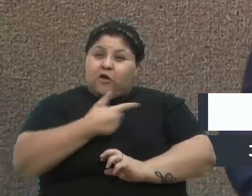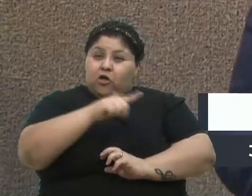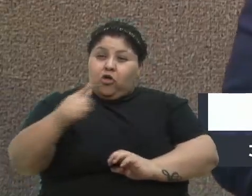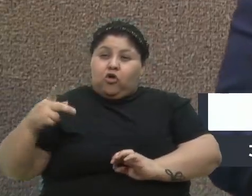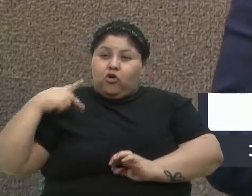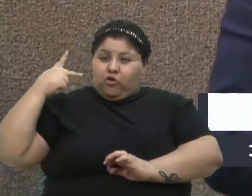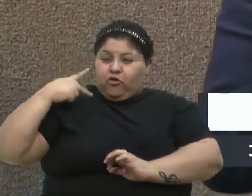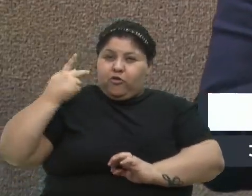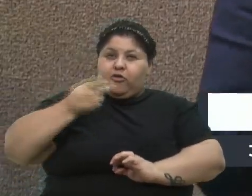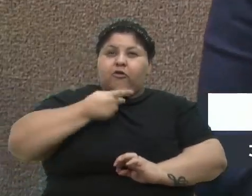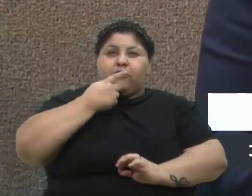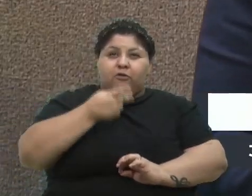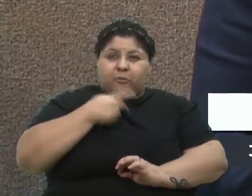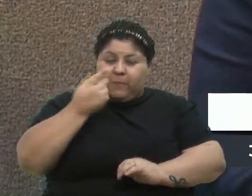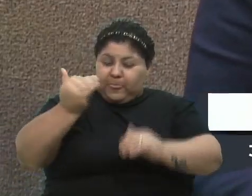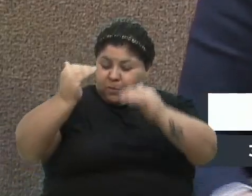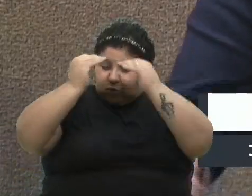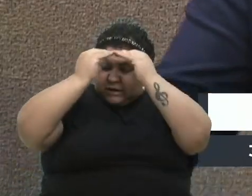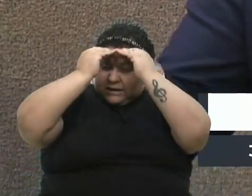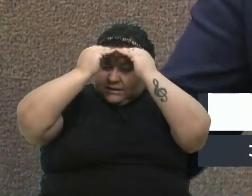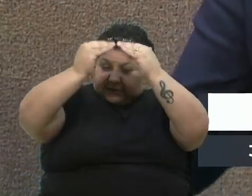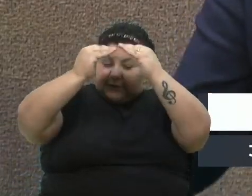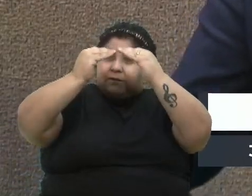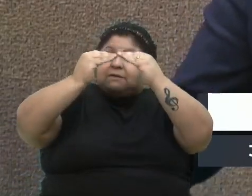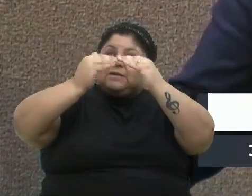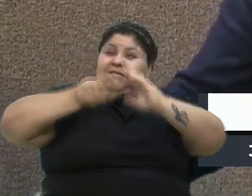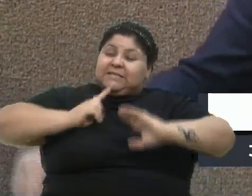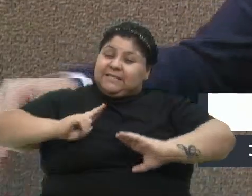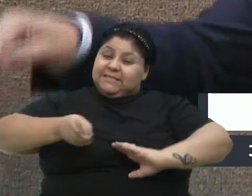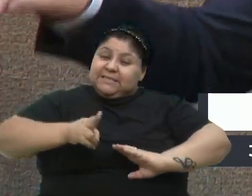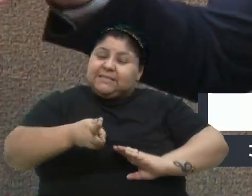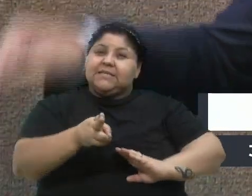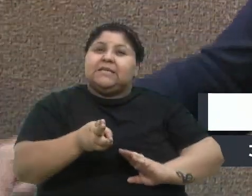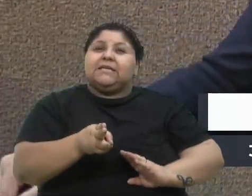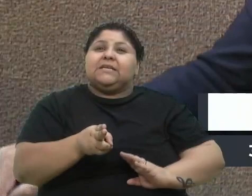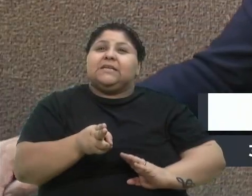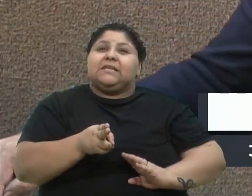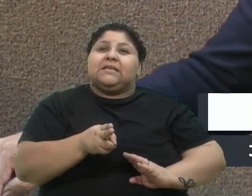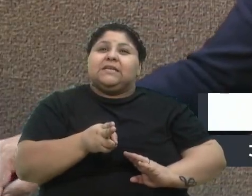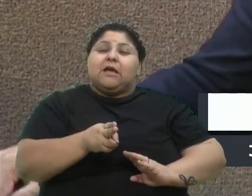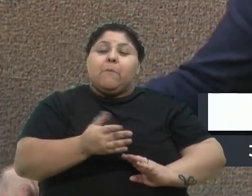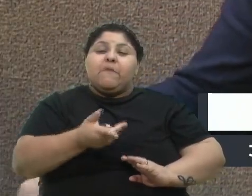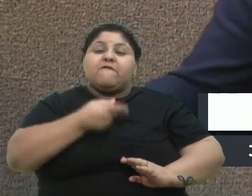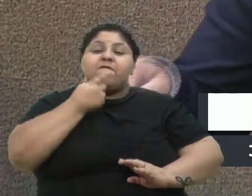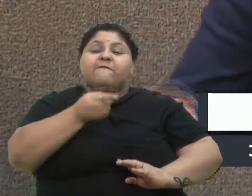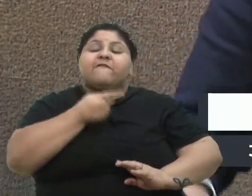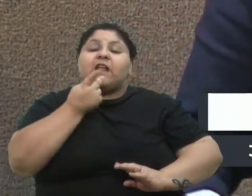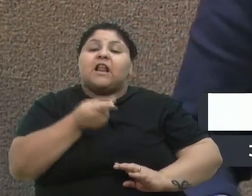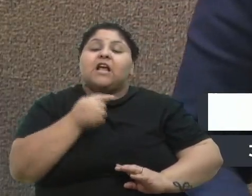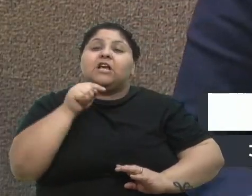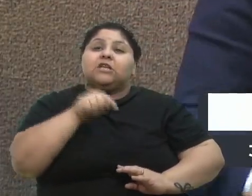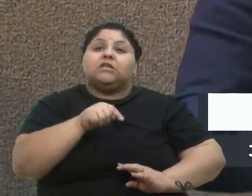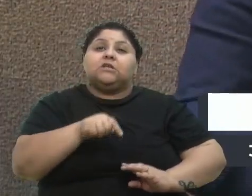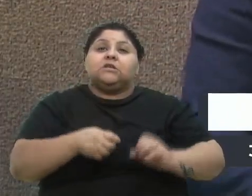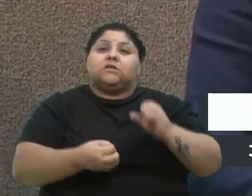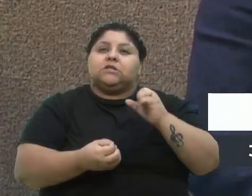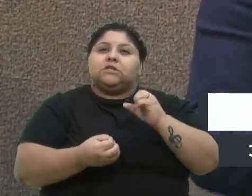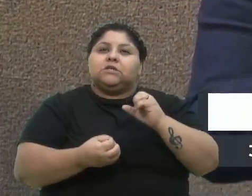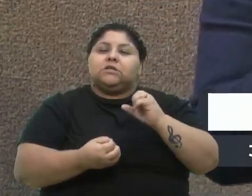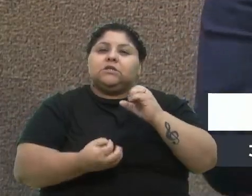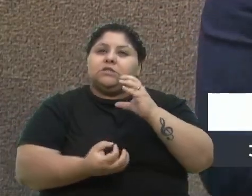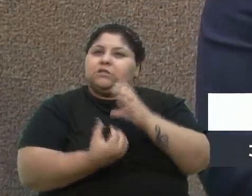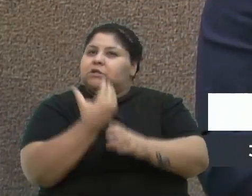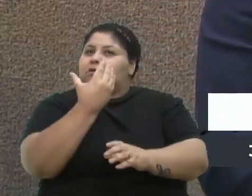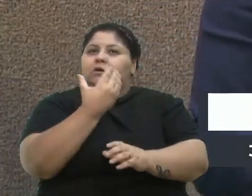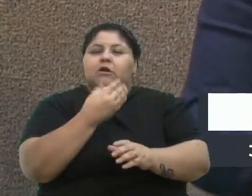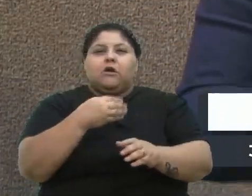comentaram, do respeito. E vamos sempre condenar e vamos sempre se manifestar aqui se houver um desrespeito,